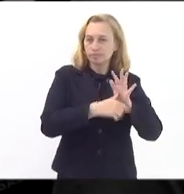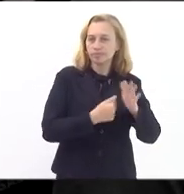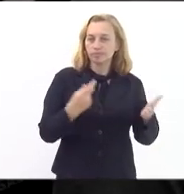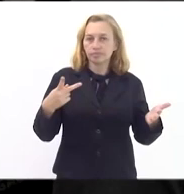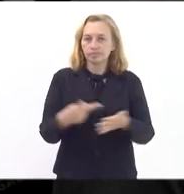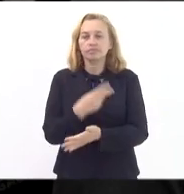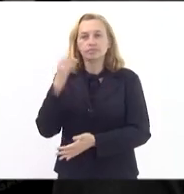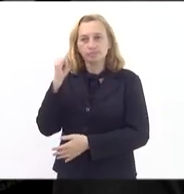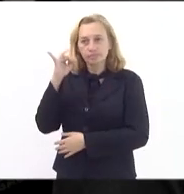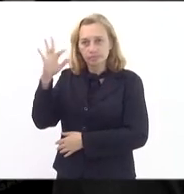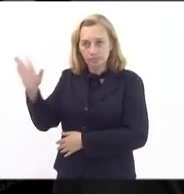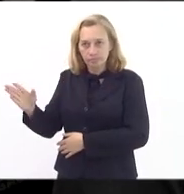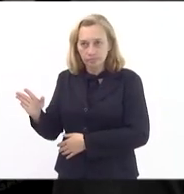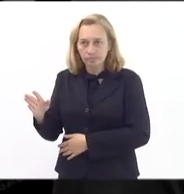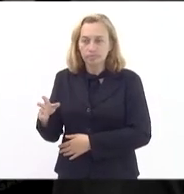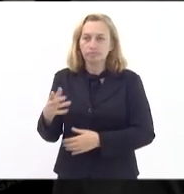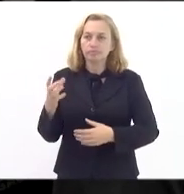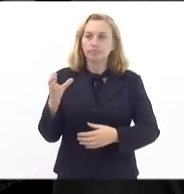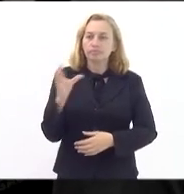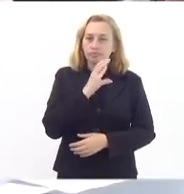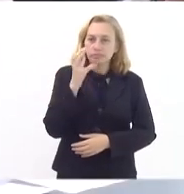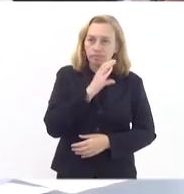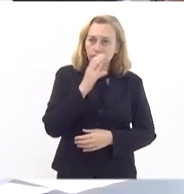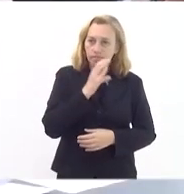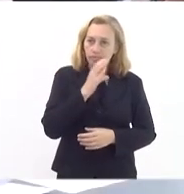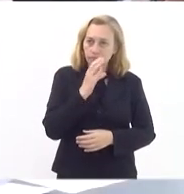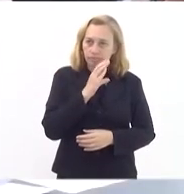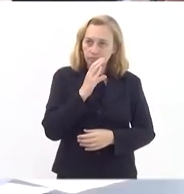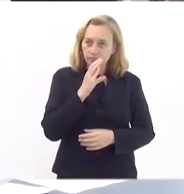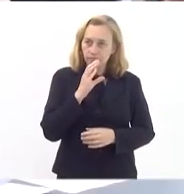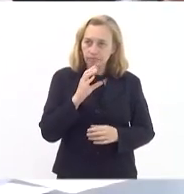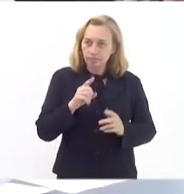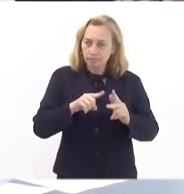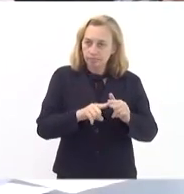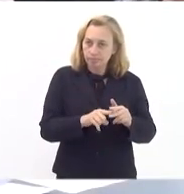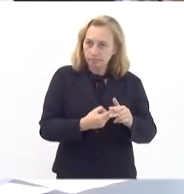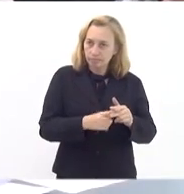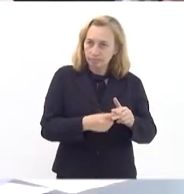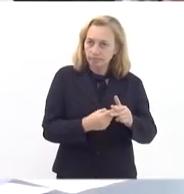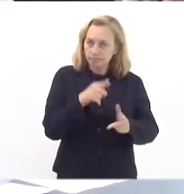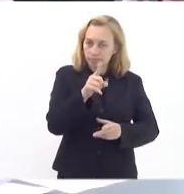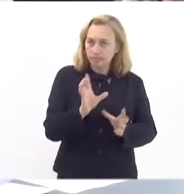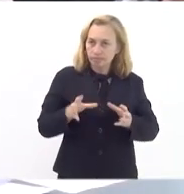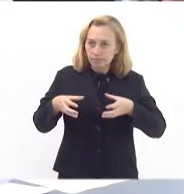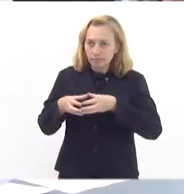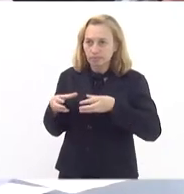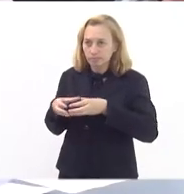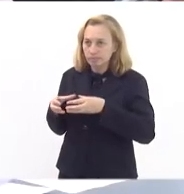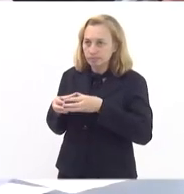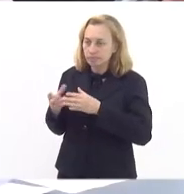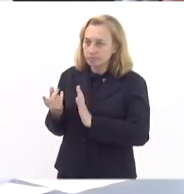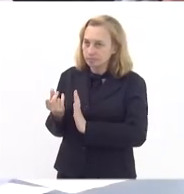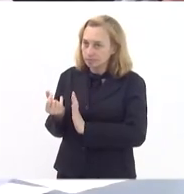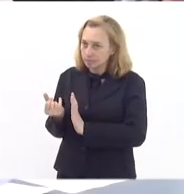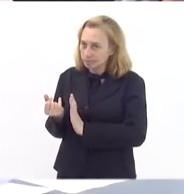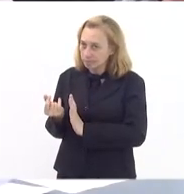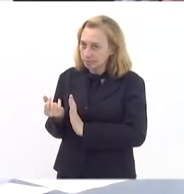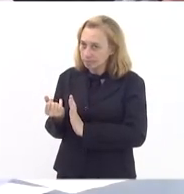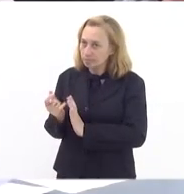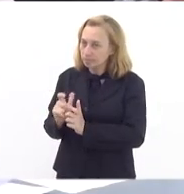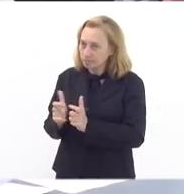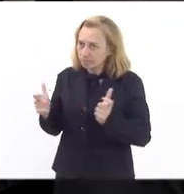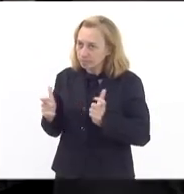madrugada a gente repõe procura repor rapidamente essas equipes acaba tendo um custo extra que a